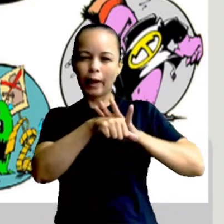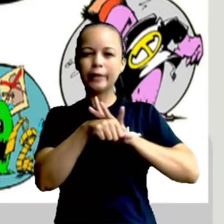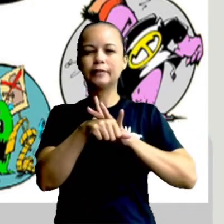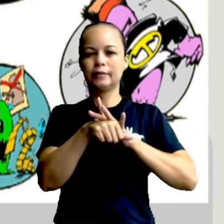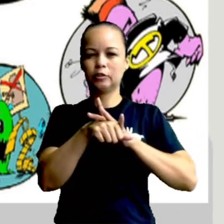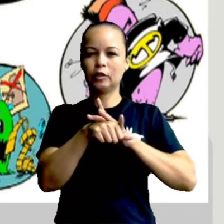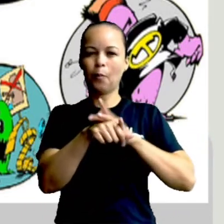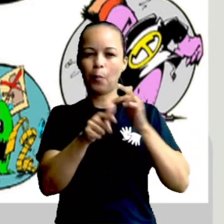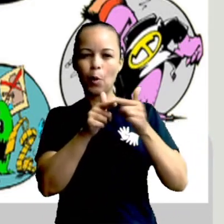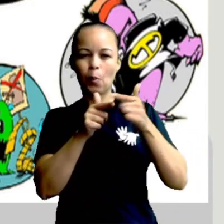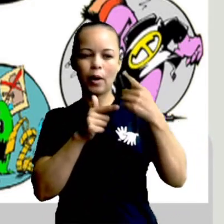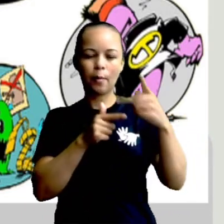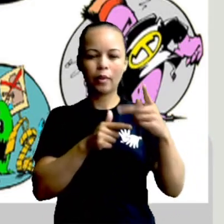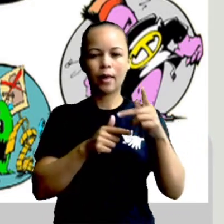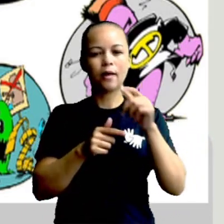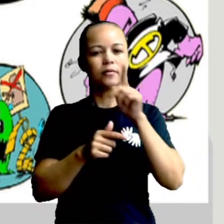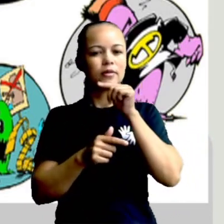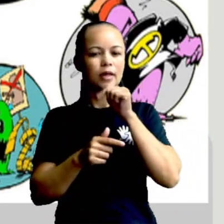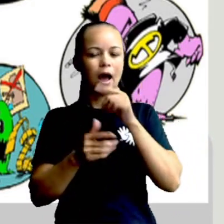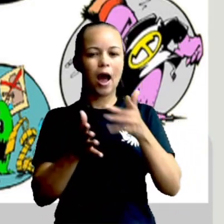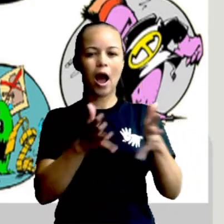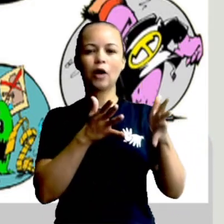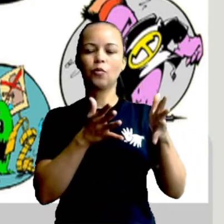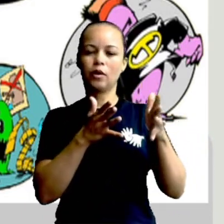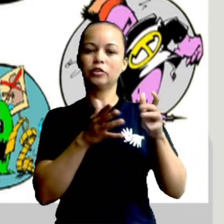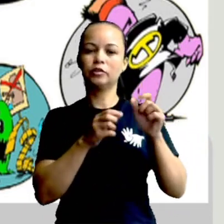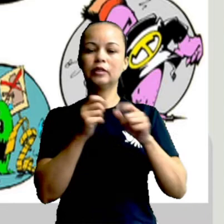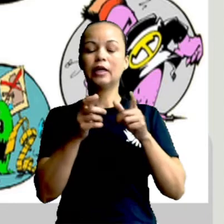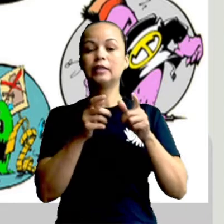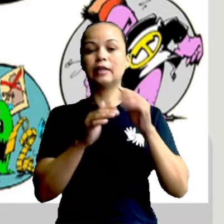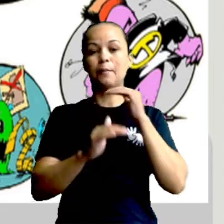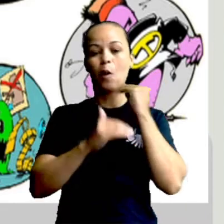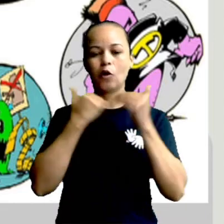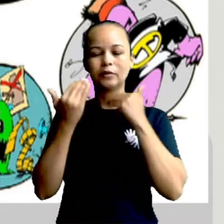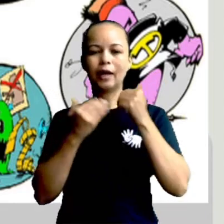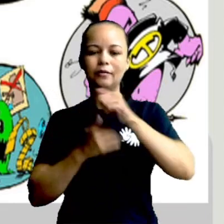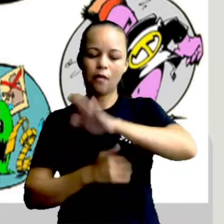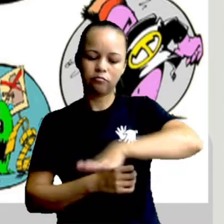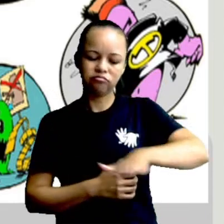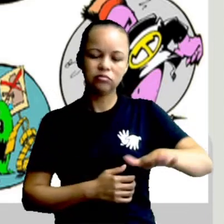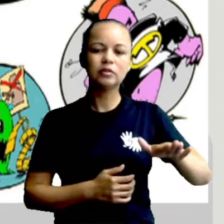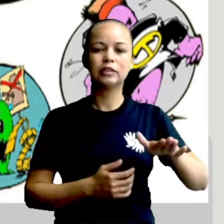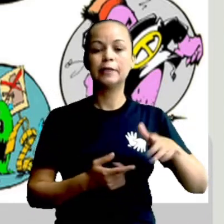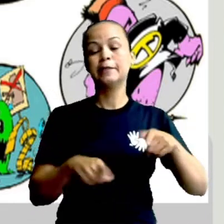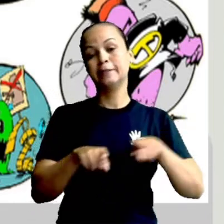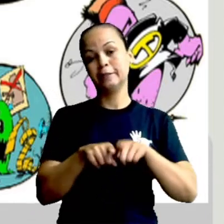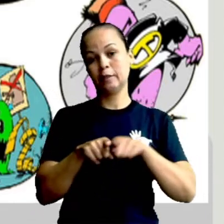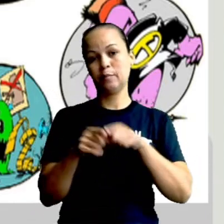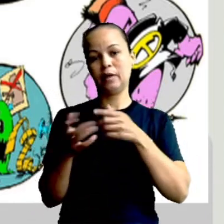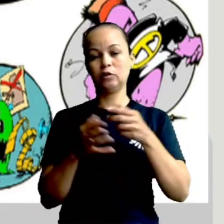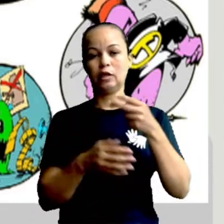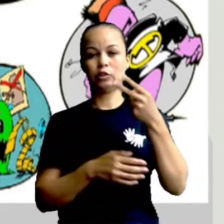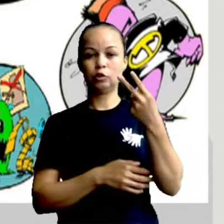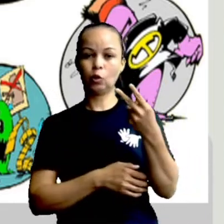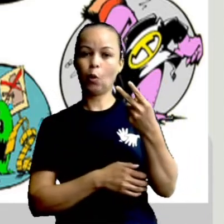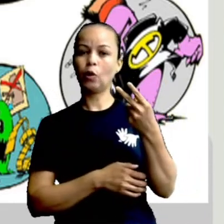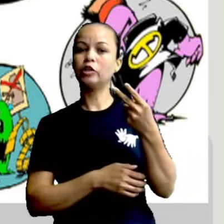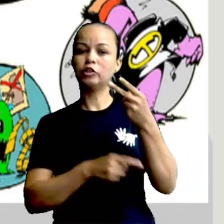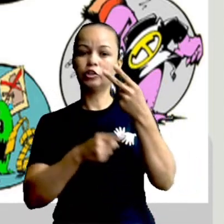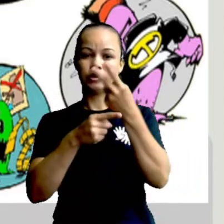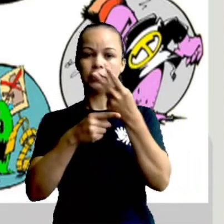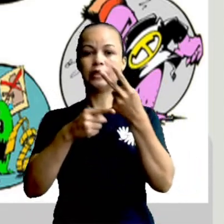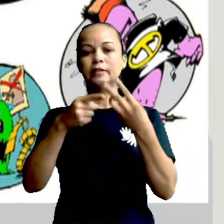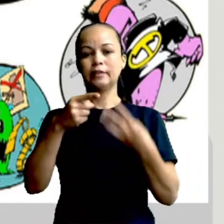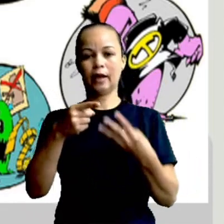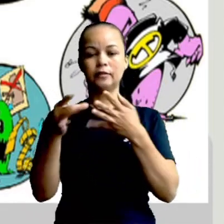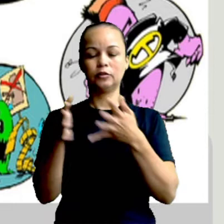contaminadas estão em primeiro lugar entre as causas da mortalidade infantil e corresponde a 2/3 das